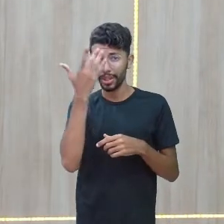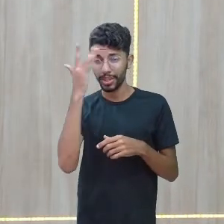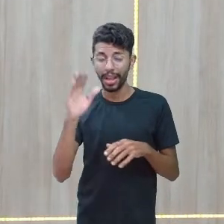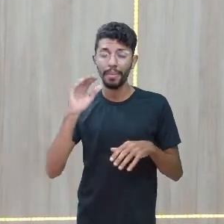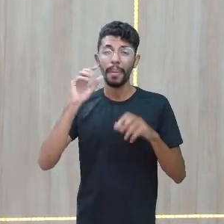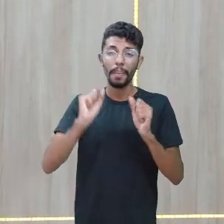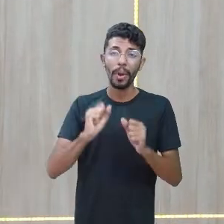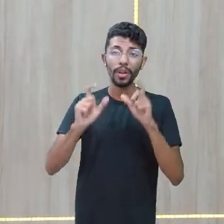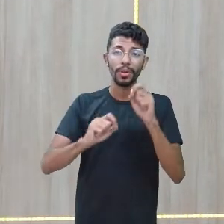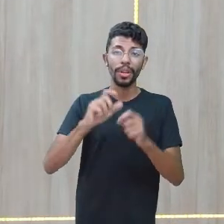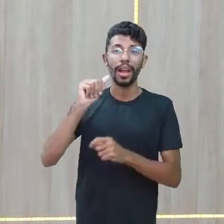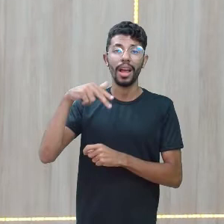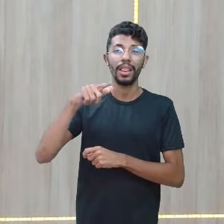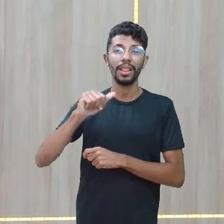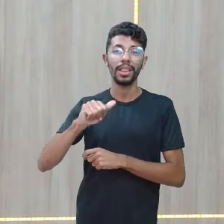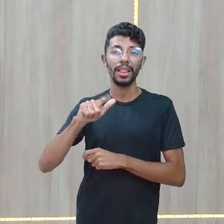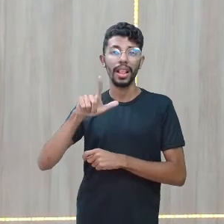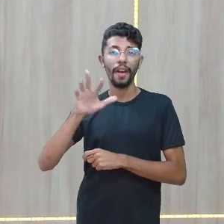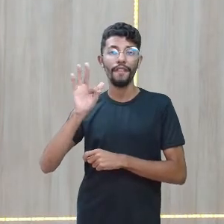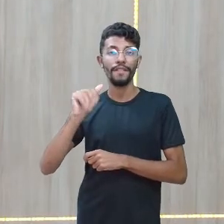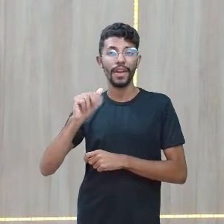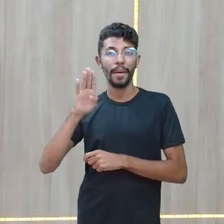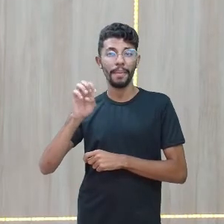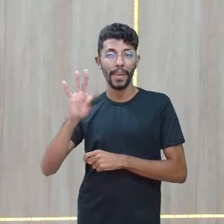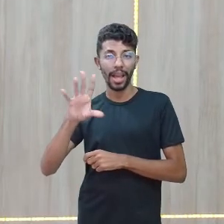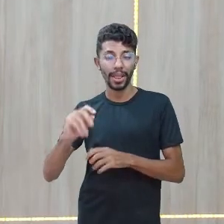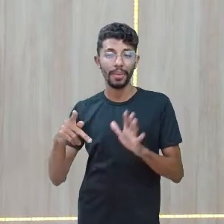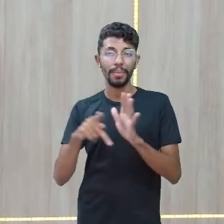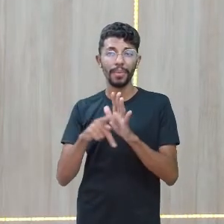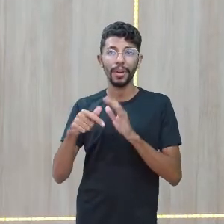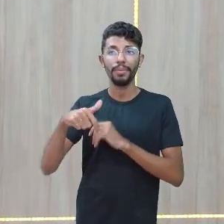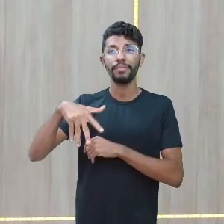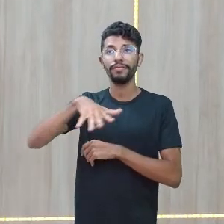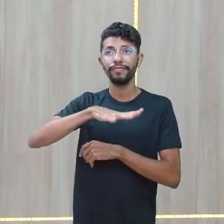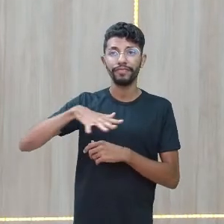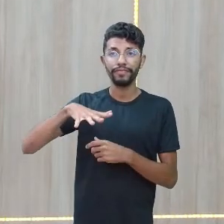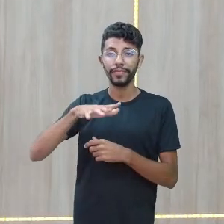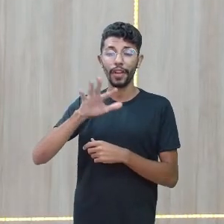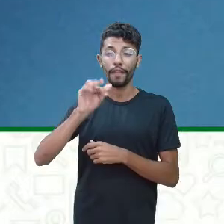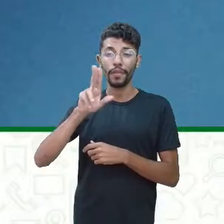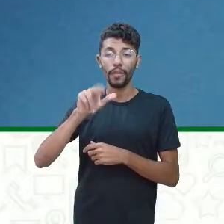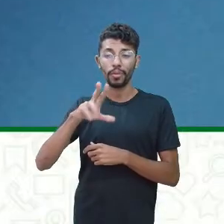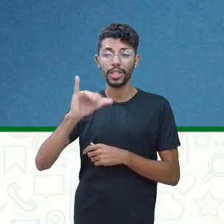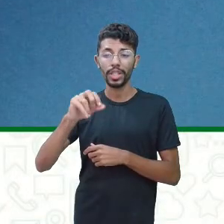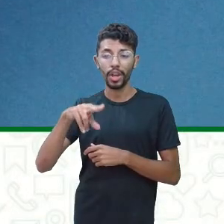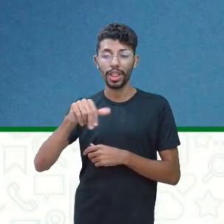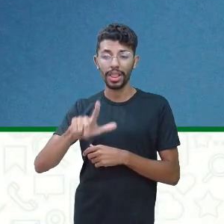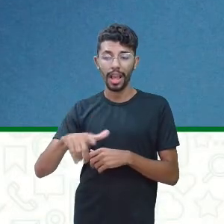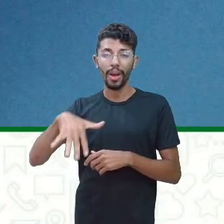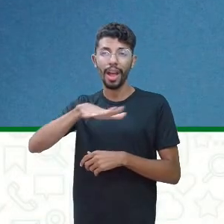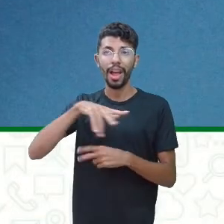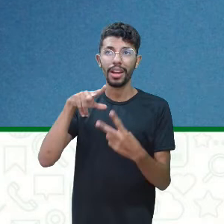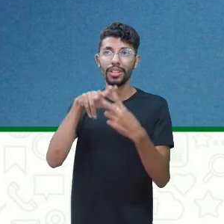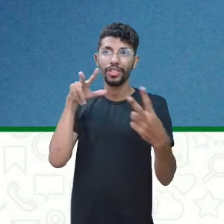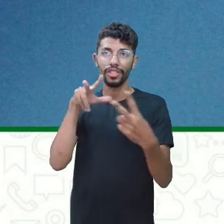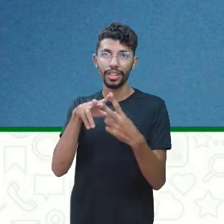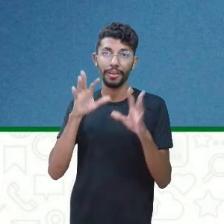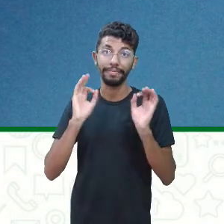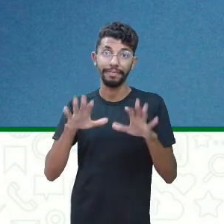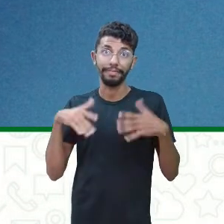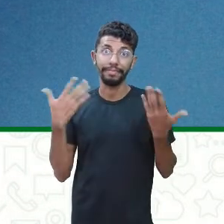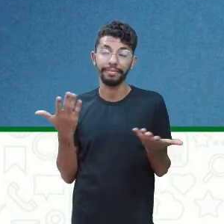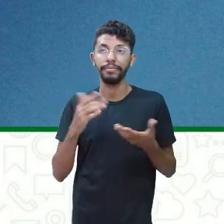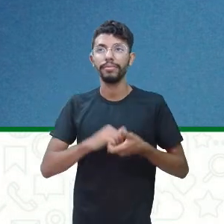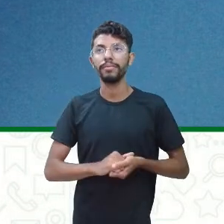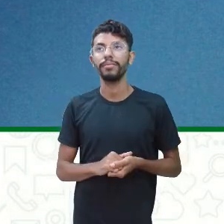com a gente que a gente vai desenrolar. Então, temos o seguinte, ó. User Manual, ou seja, manual do